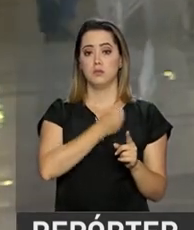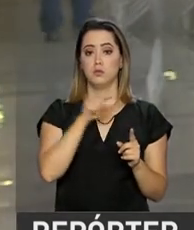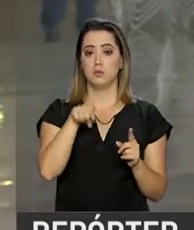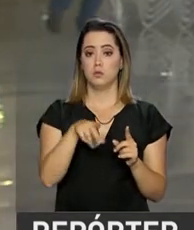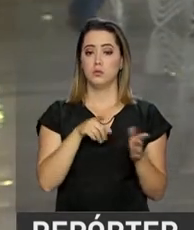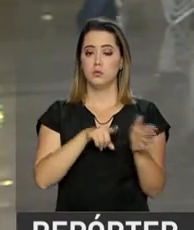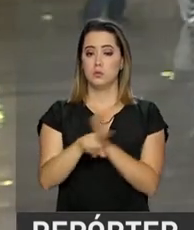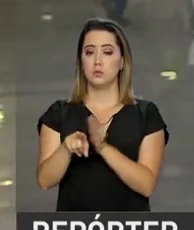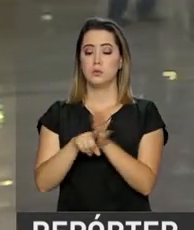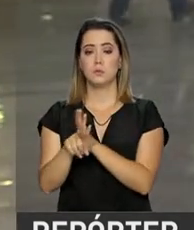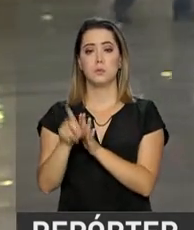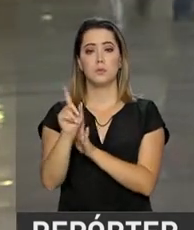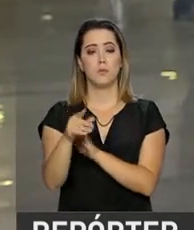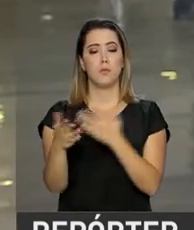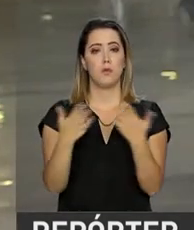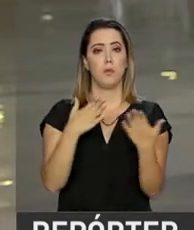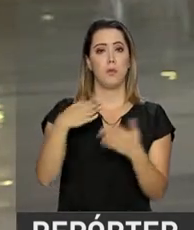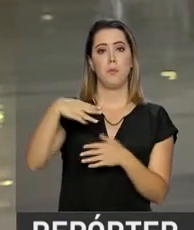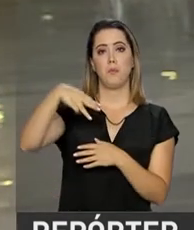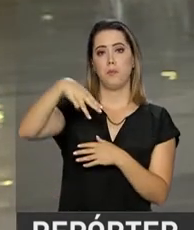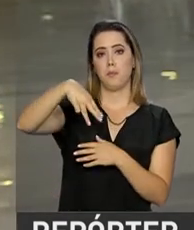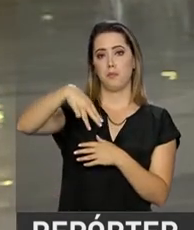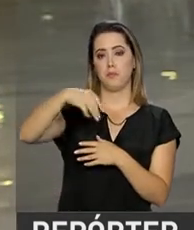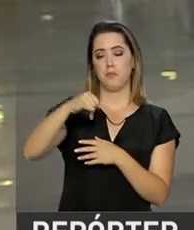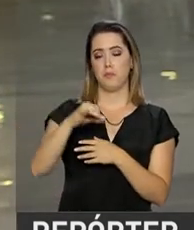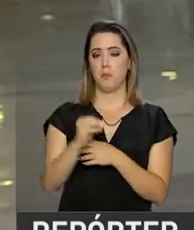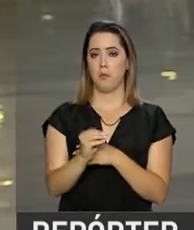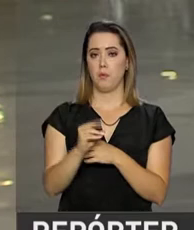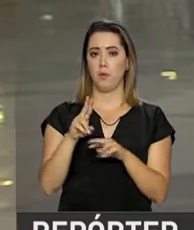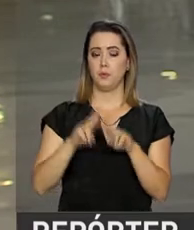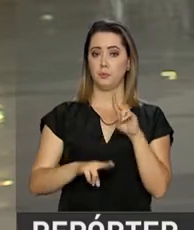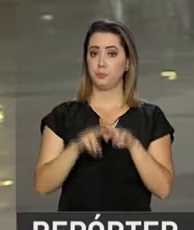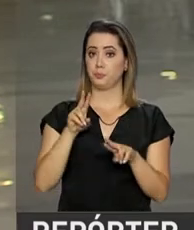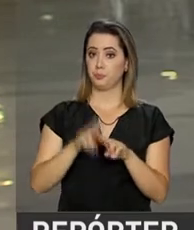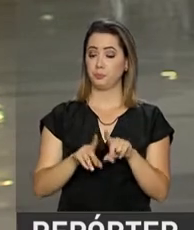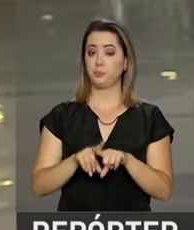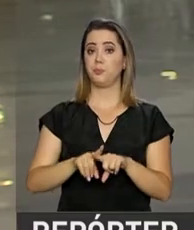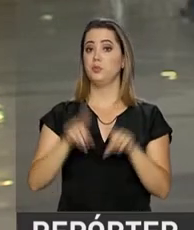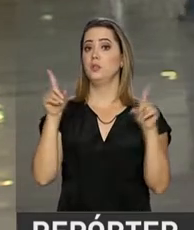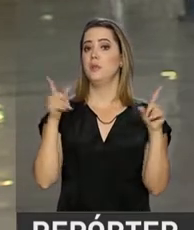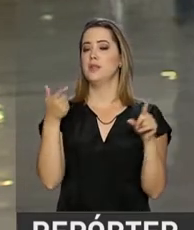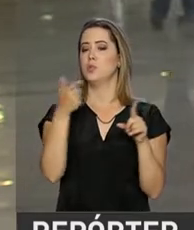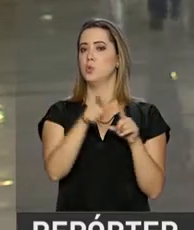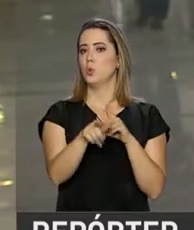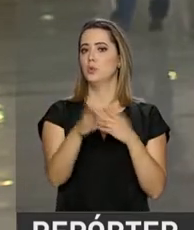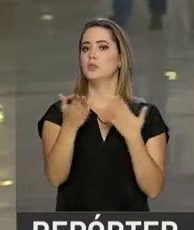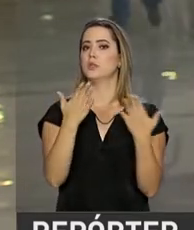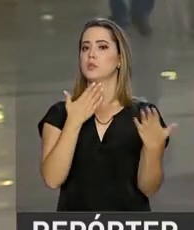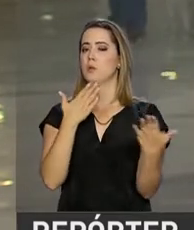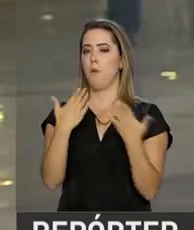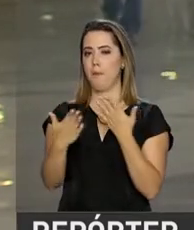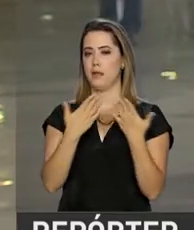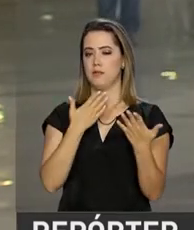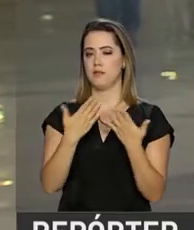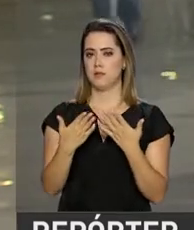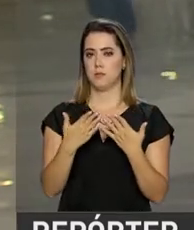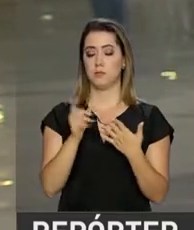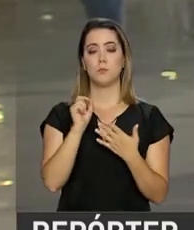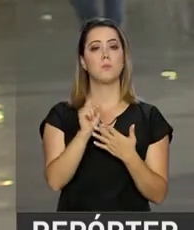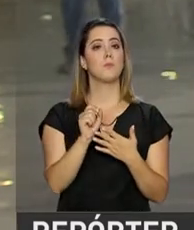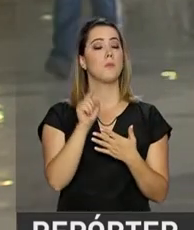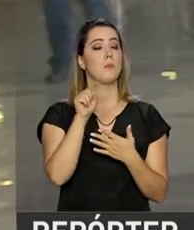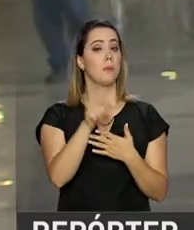tipo de comparação de maio a junho por exemplo mas de gea fez outras comparações nesta pesquisa e